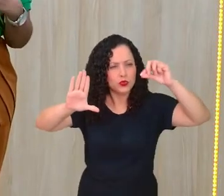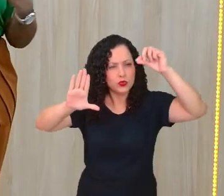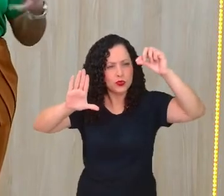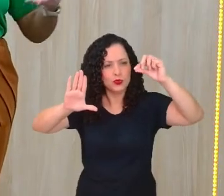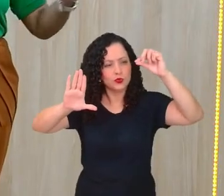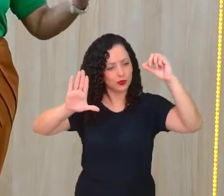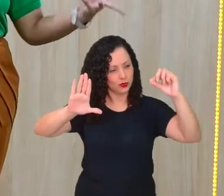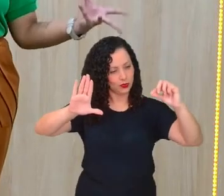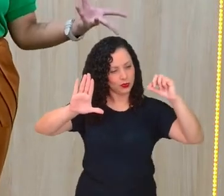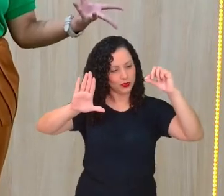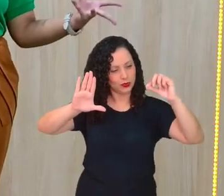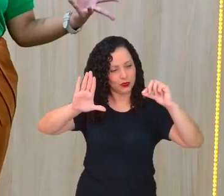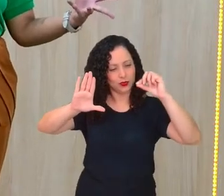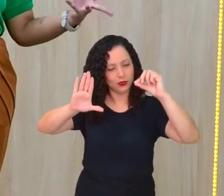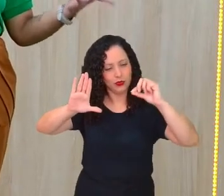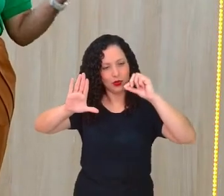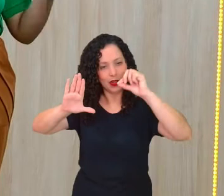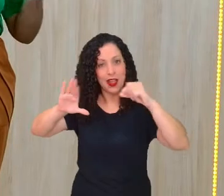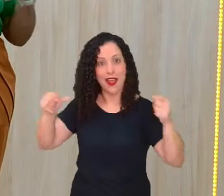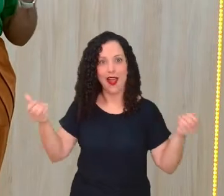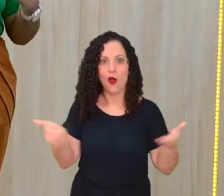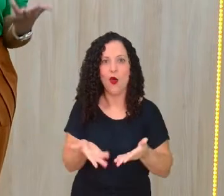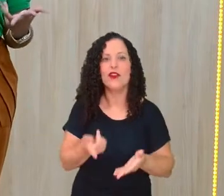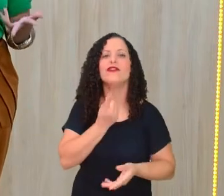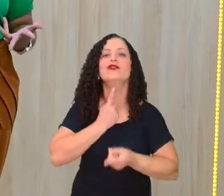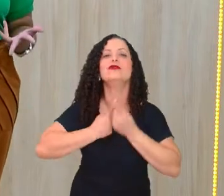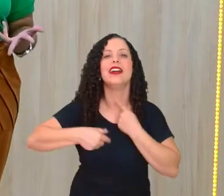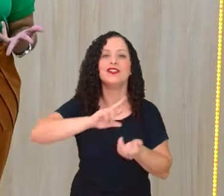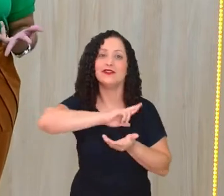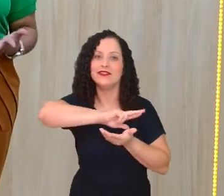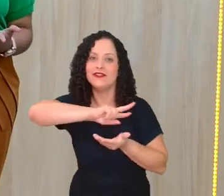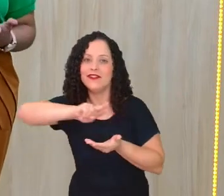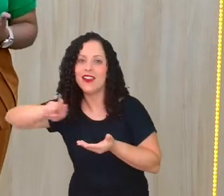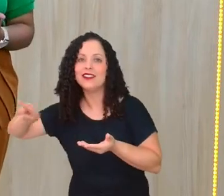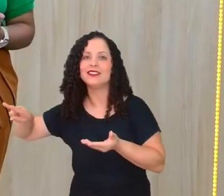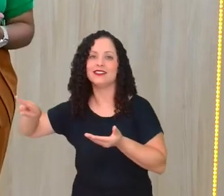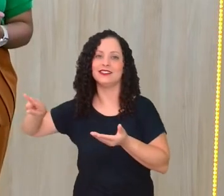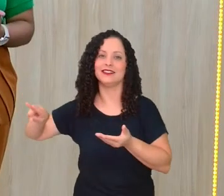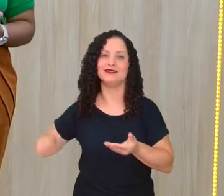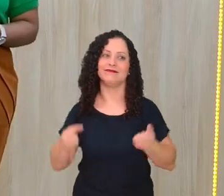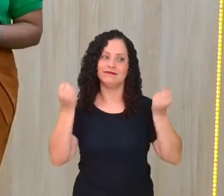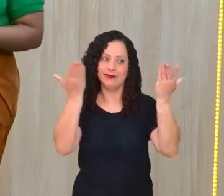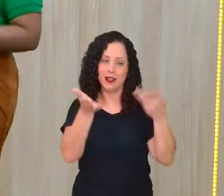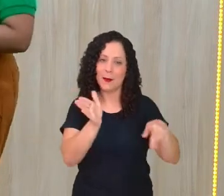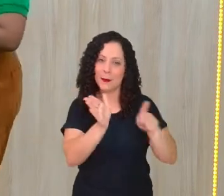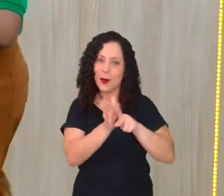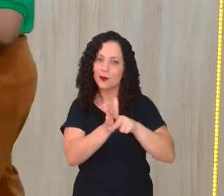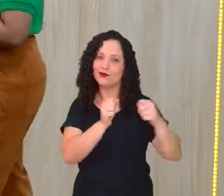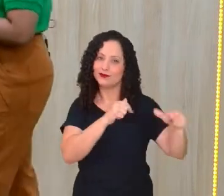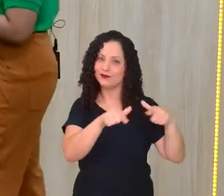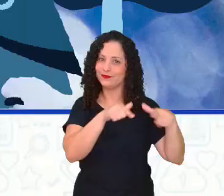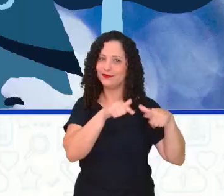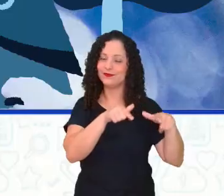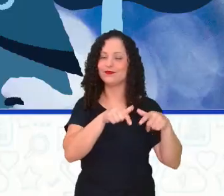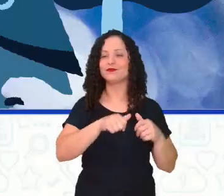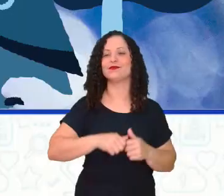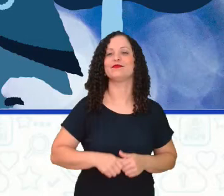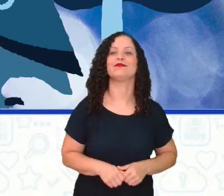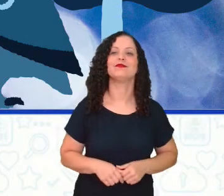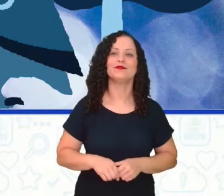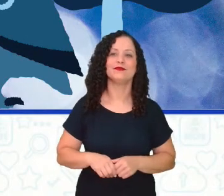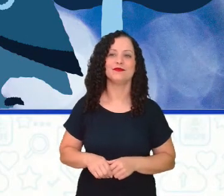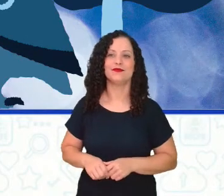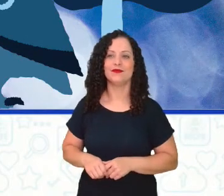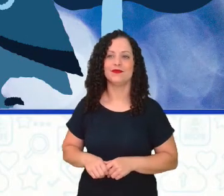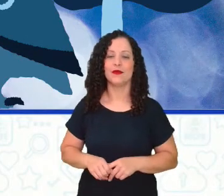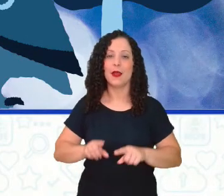está descobrindo outros desejos com base nesse mundo inventado que ela mesma está criando. Bora continuar o conto. Ó. A